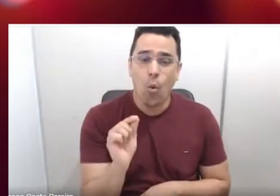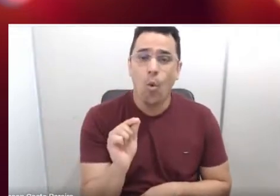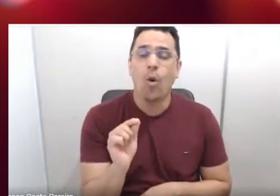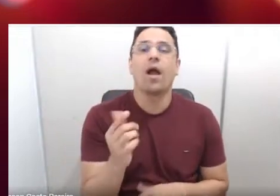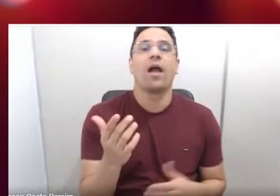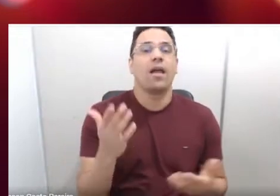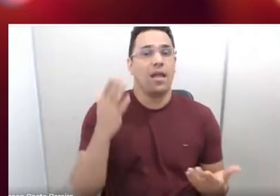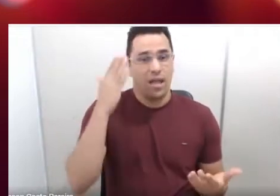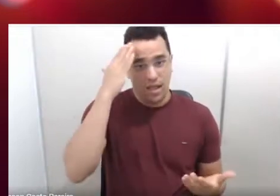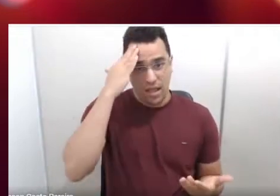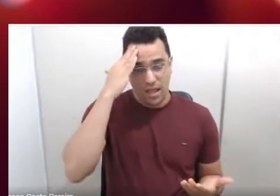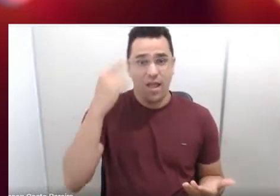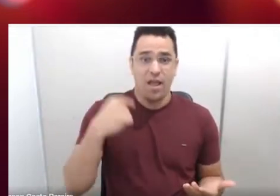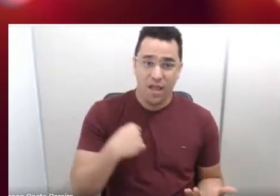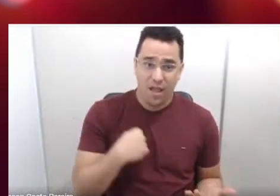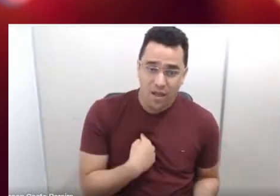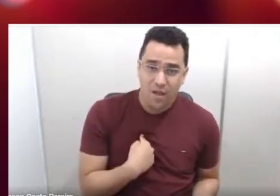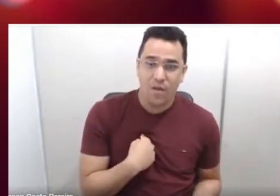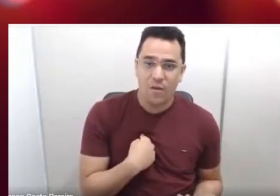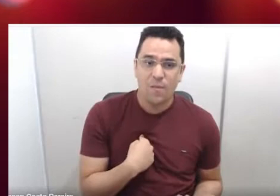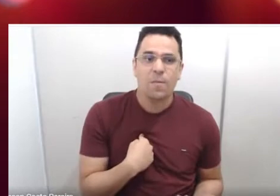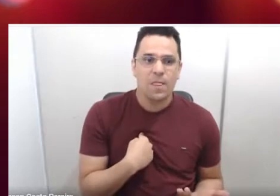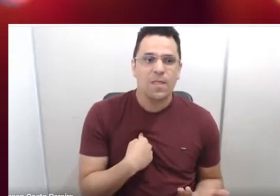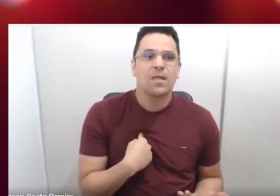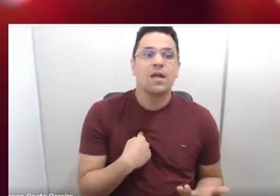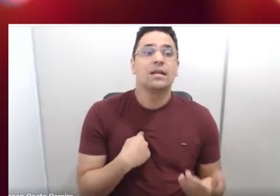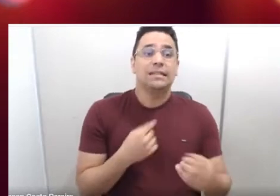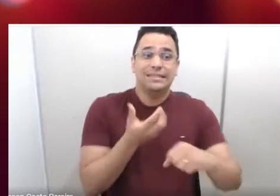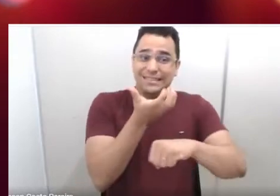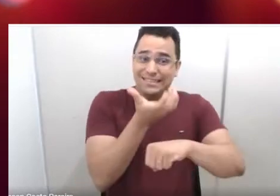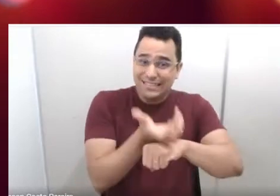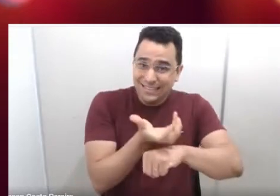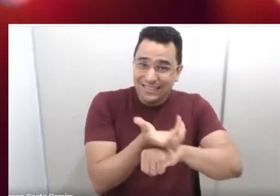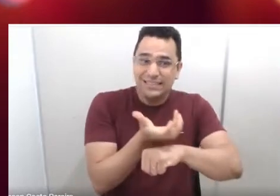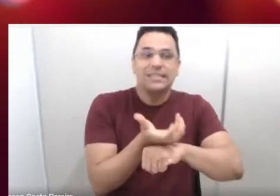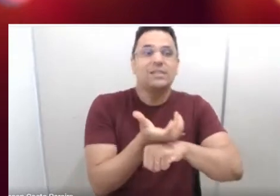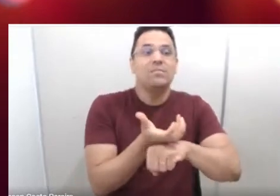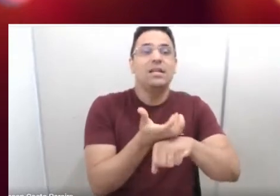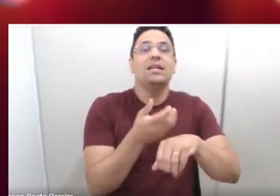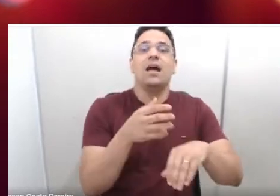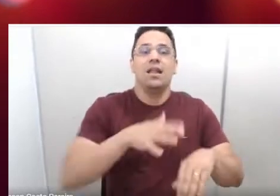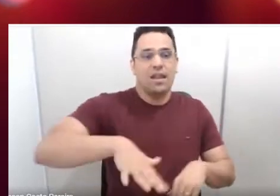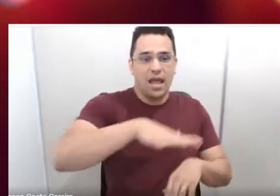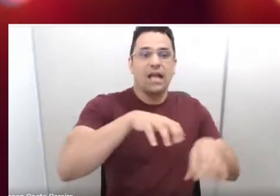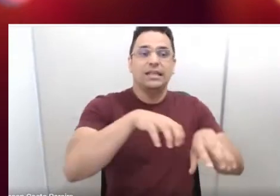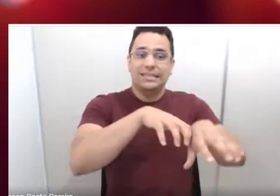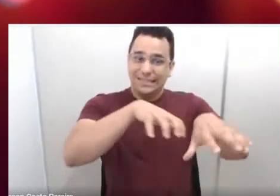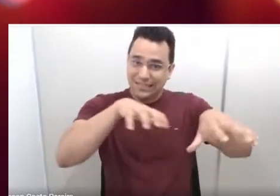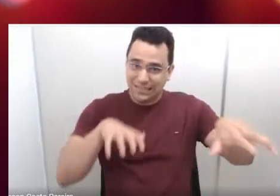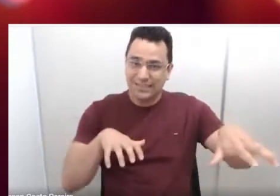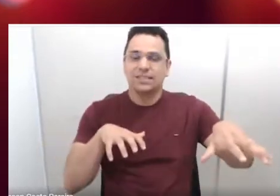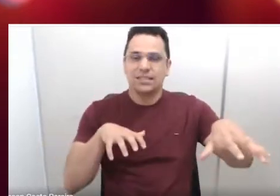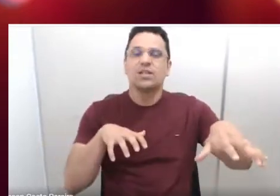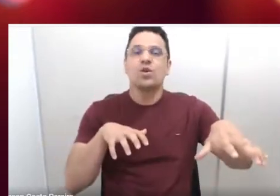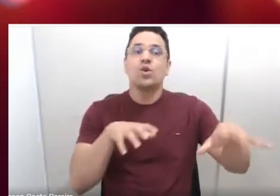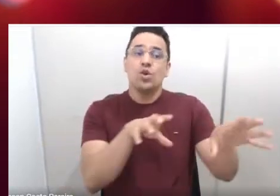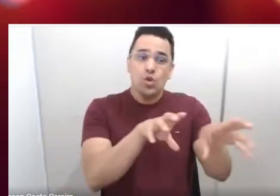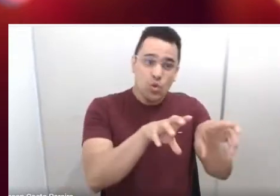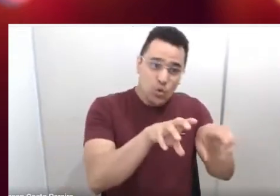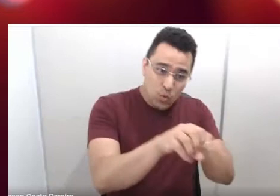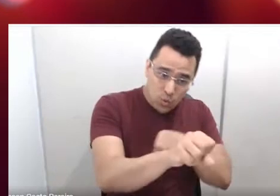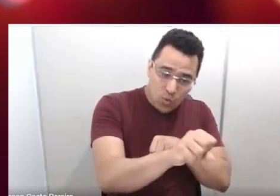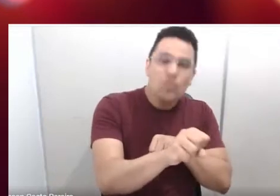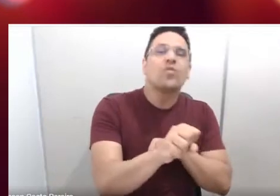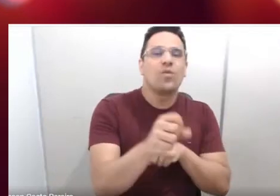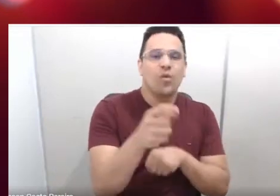concluindo a minha última disciplina agora no ensino remoto, né? Então, estou concluindo o curso no meio desse caos que